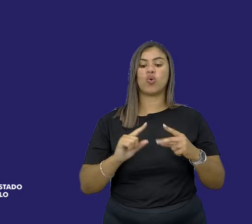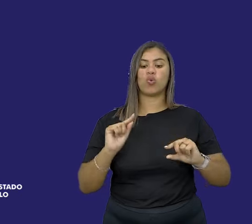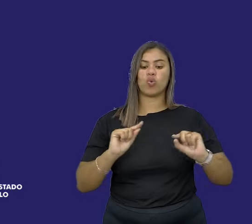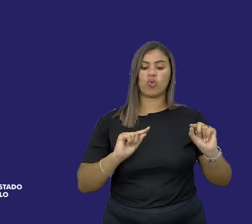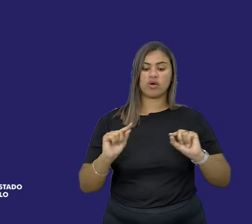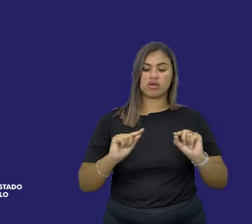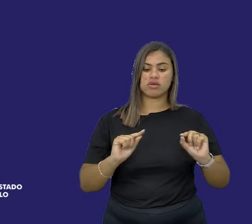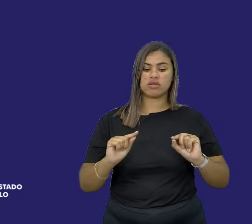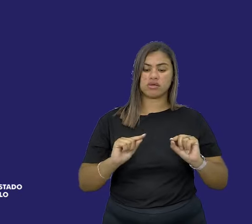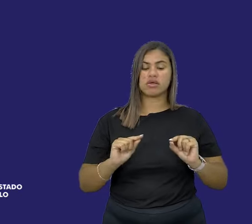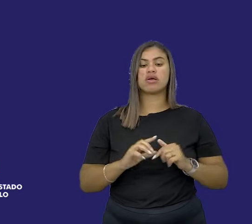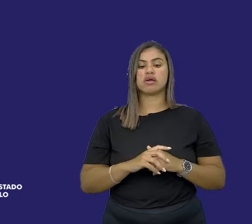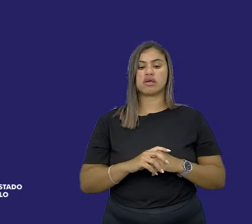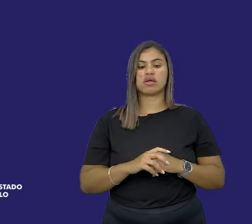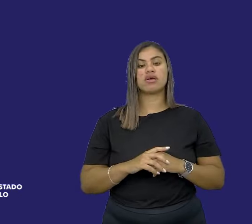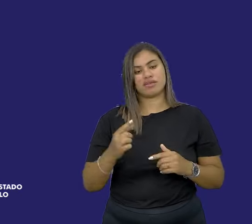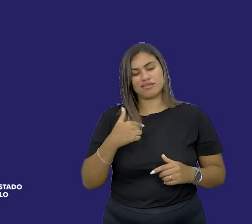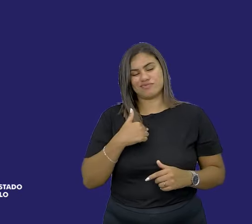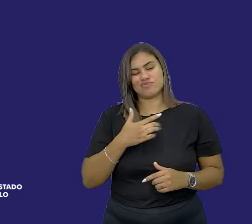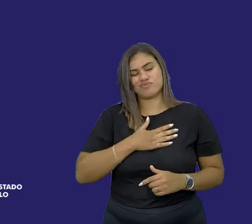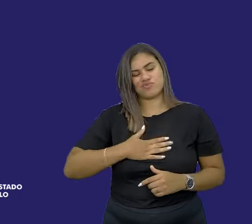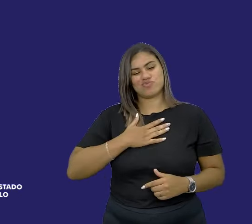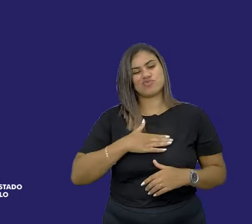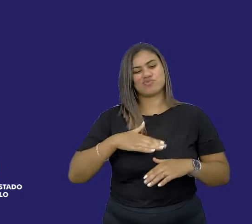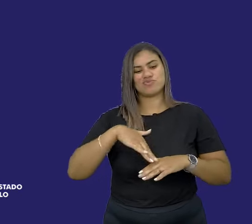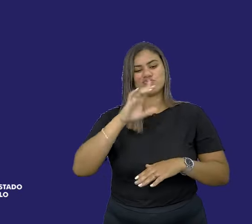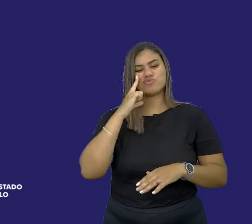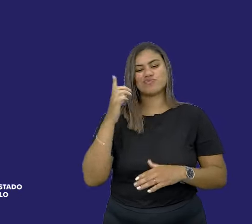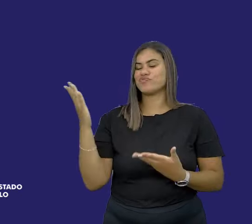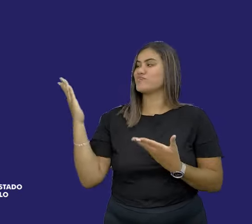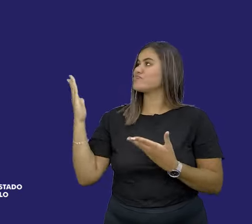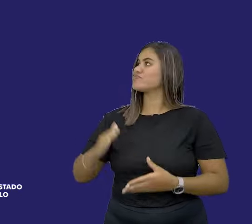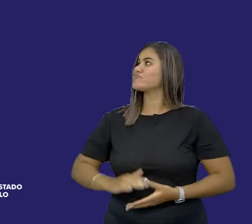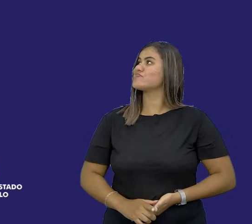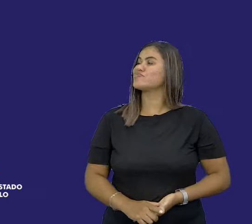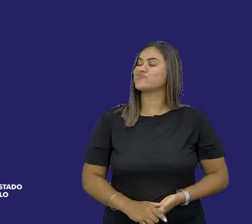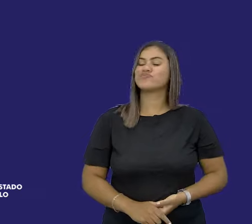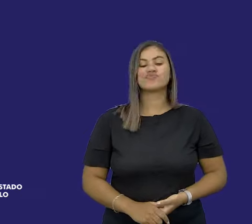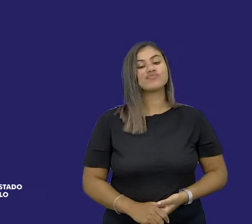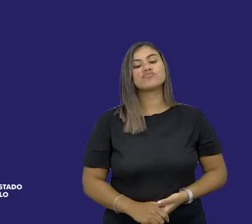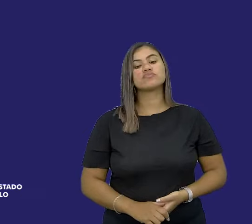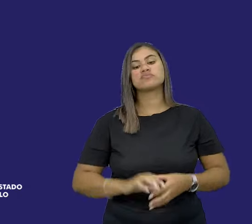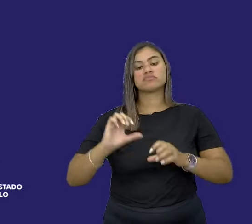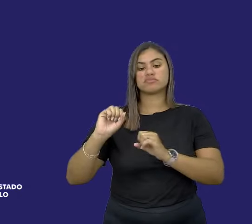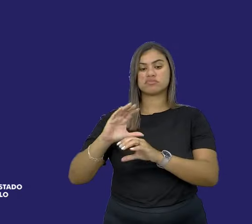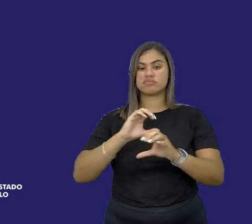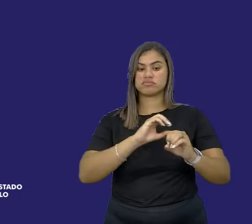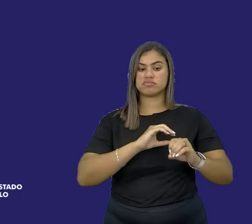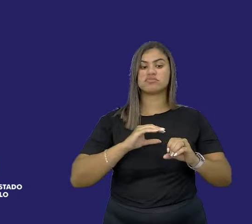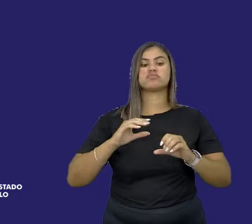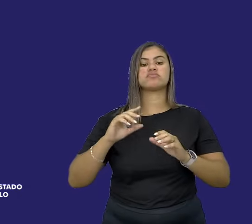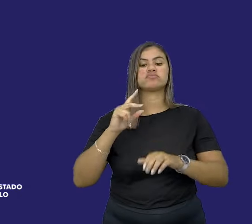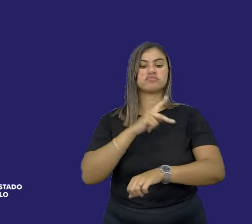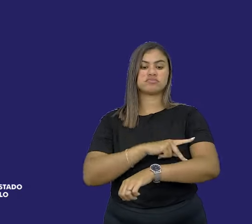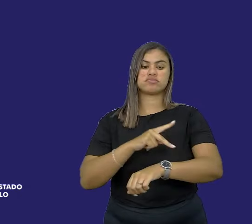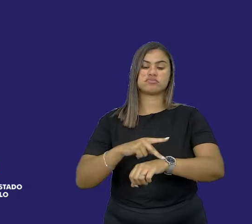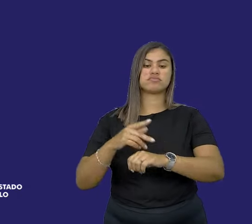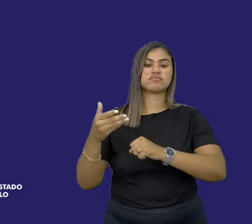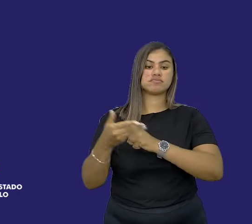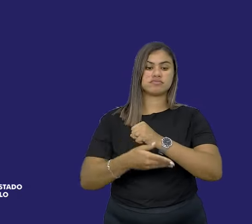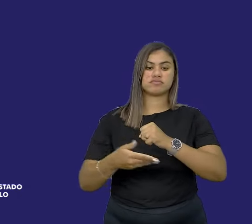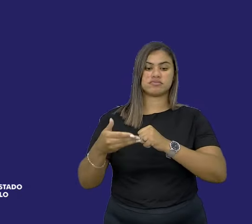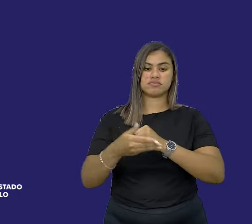que particularmente é o que eu mais gosto, que é explorar a estrutura didático-pedagógica em uma aula da sequência